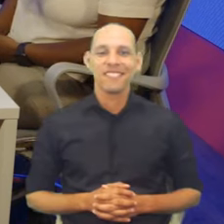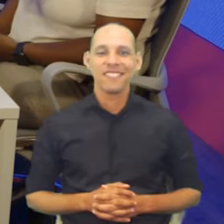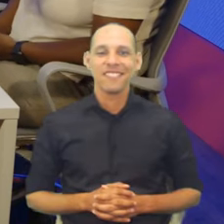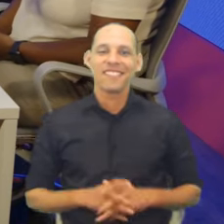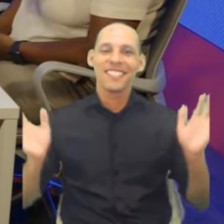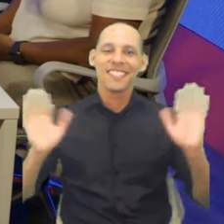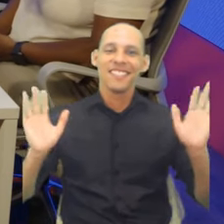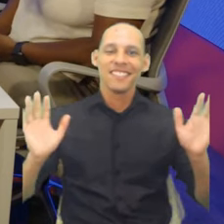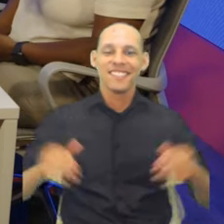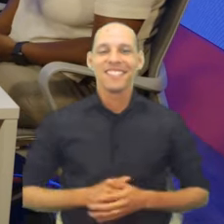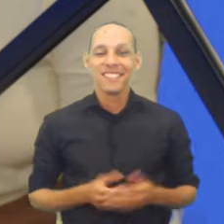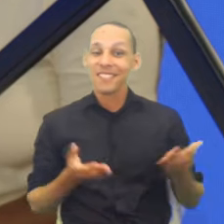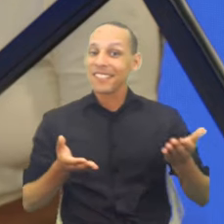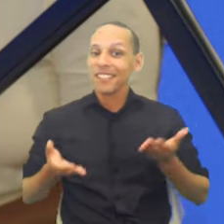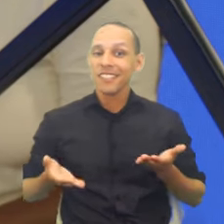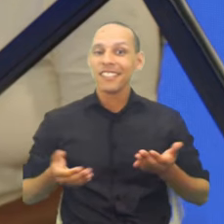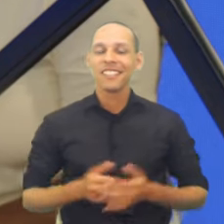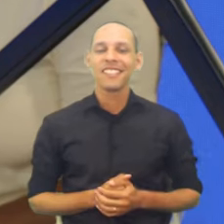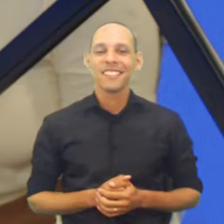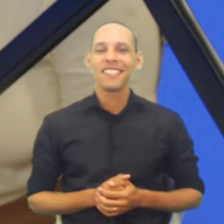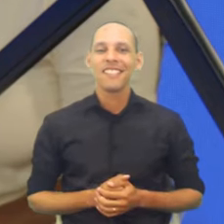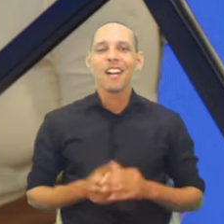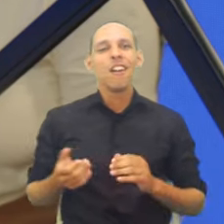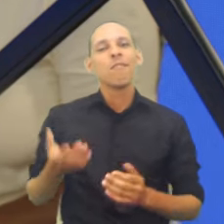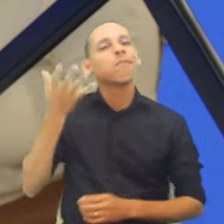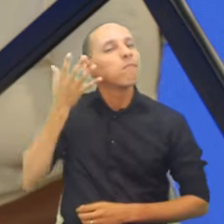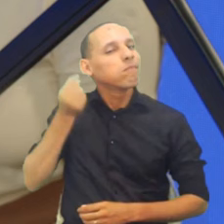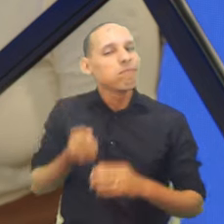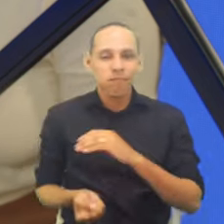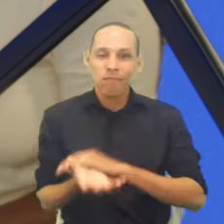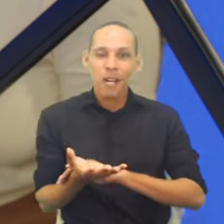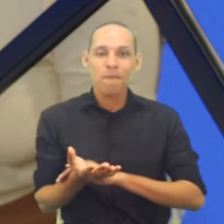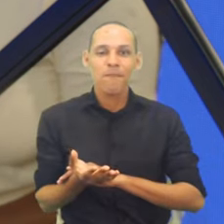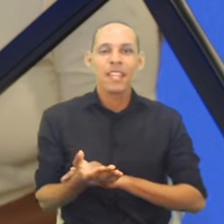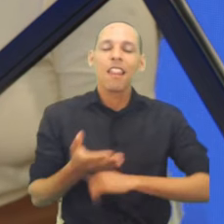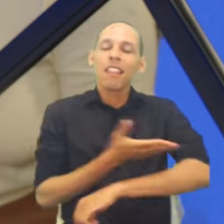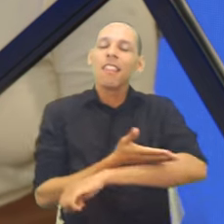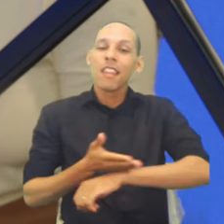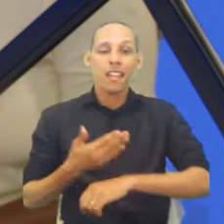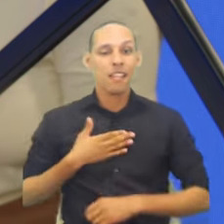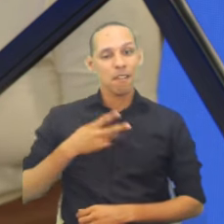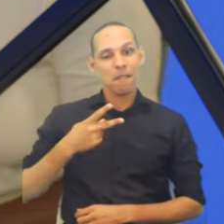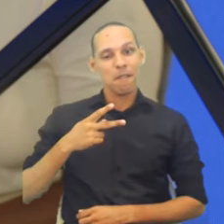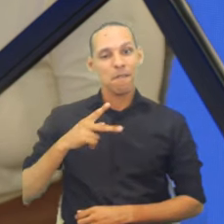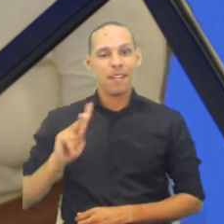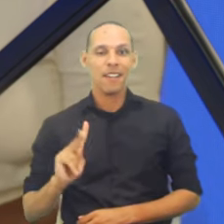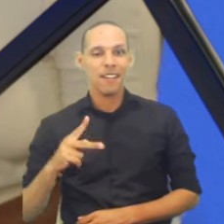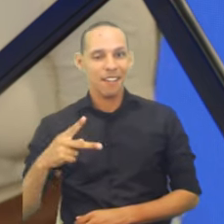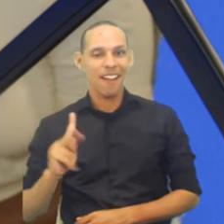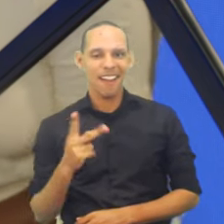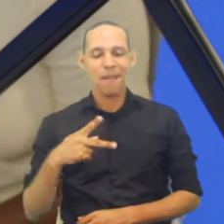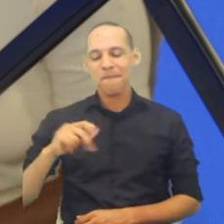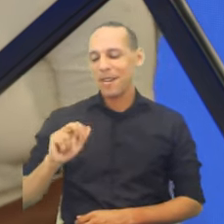Olá pessoal bem-vindos ao podcast tendências eu sou o Paulo Henrique mais conhecido como PH analista de